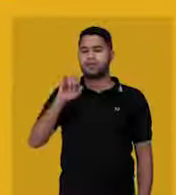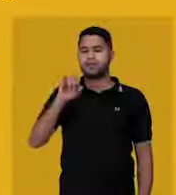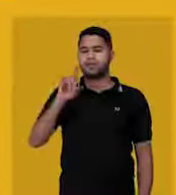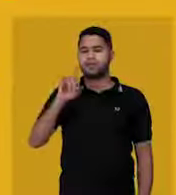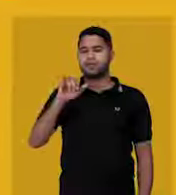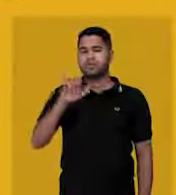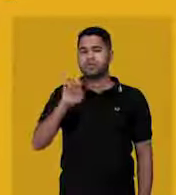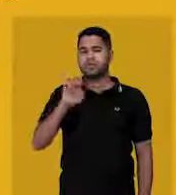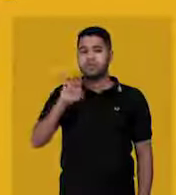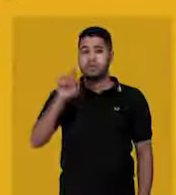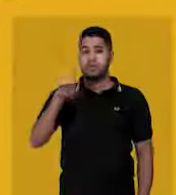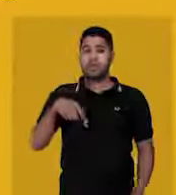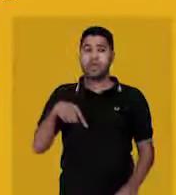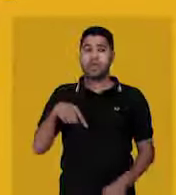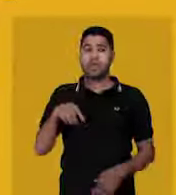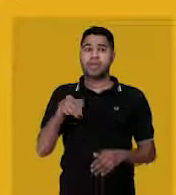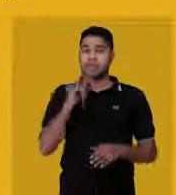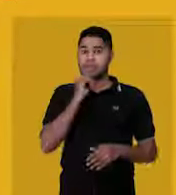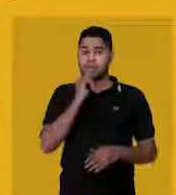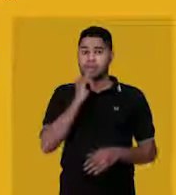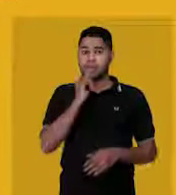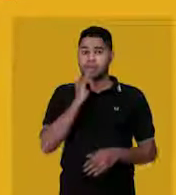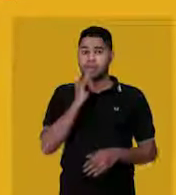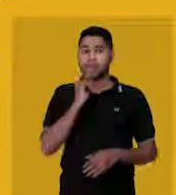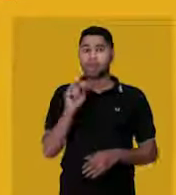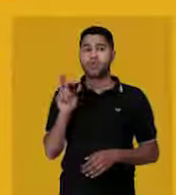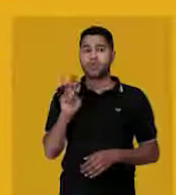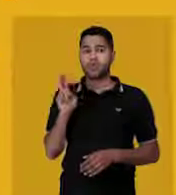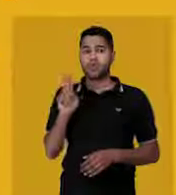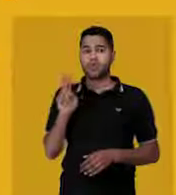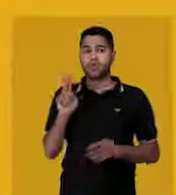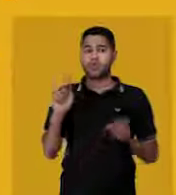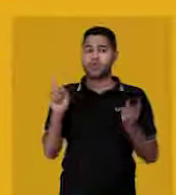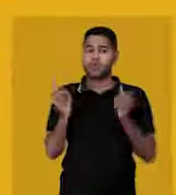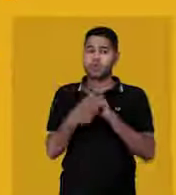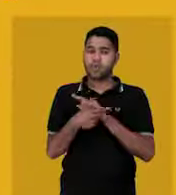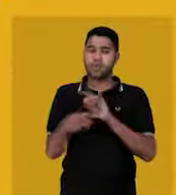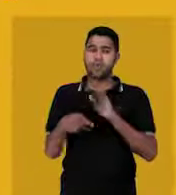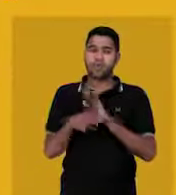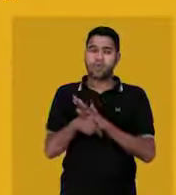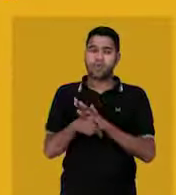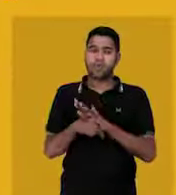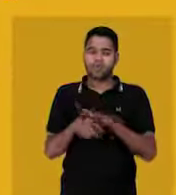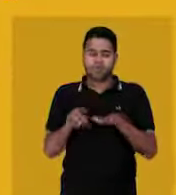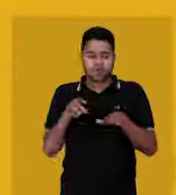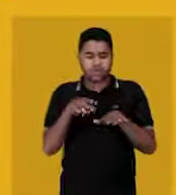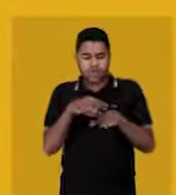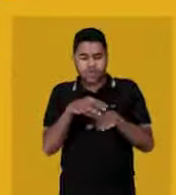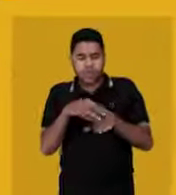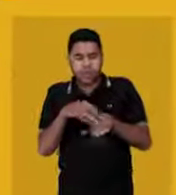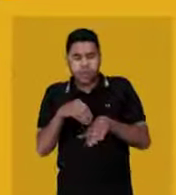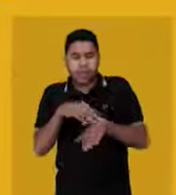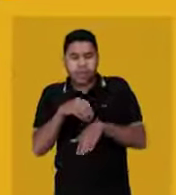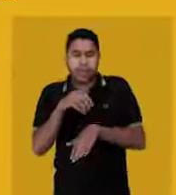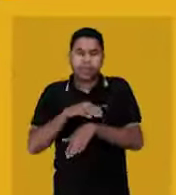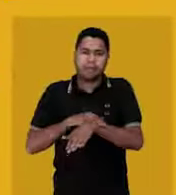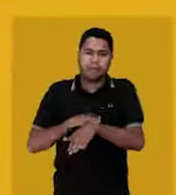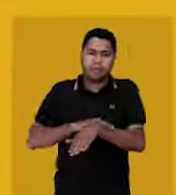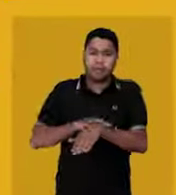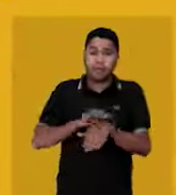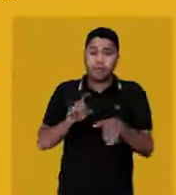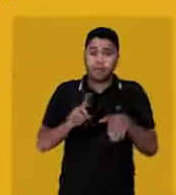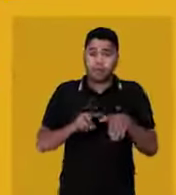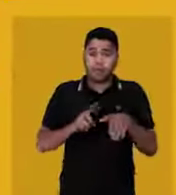e regiões mais profundas, como o próprio nome já diz. Ao contrário das superficiais, que vai atingir pelo, pele,